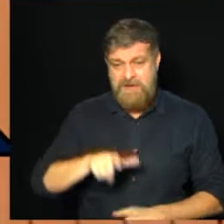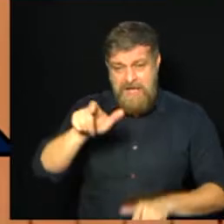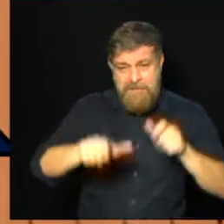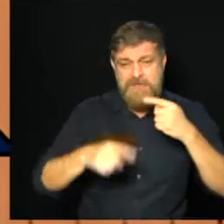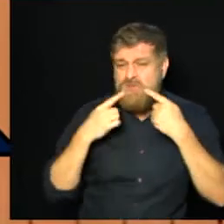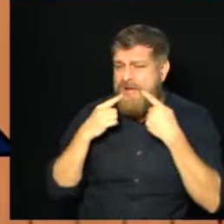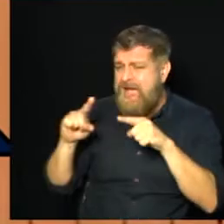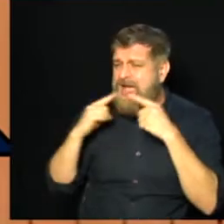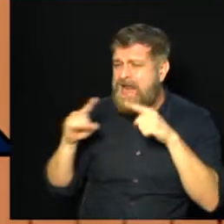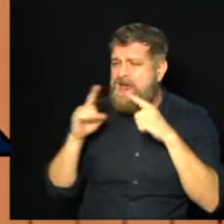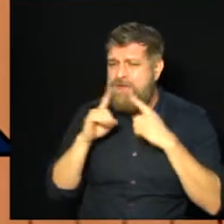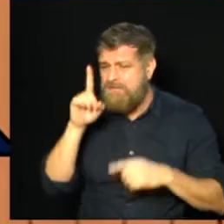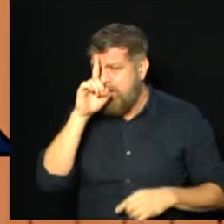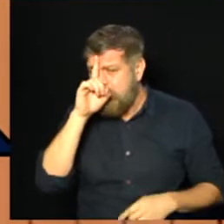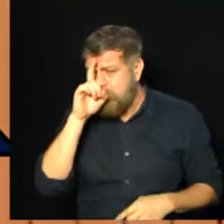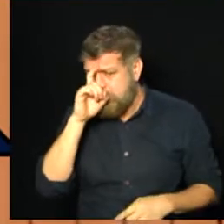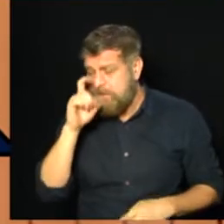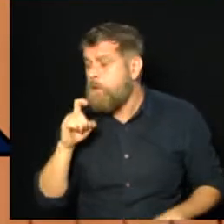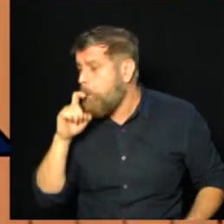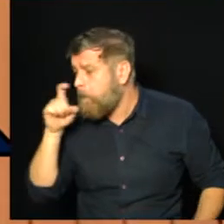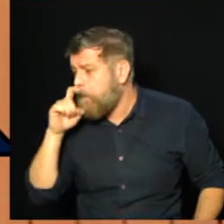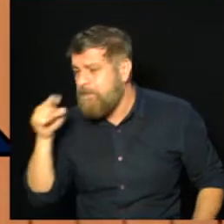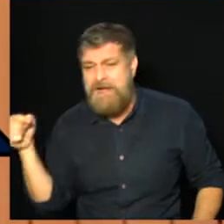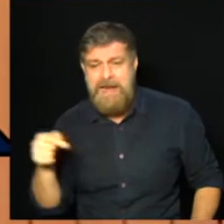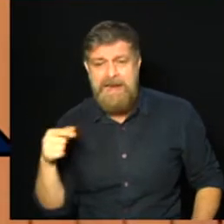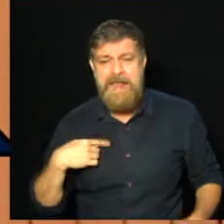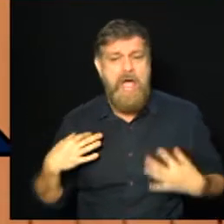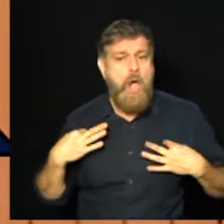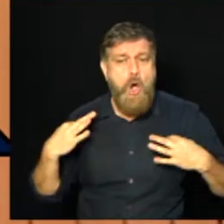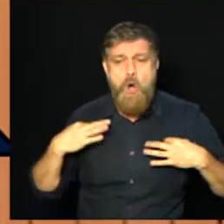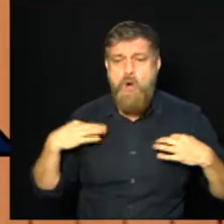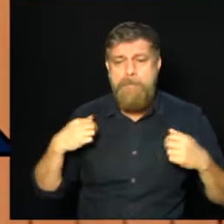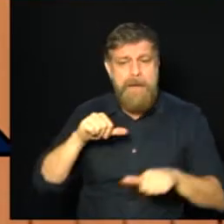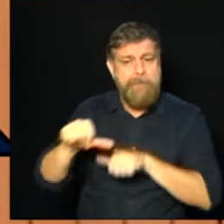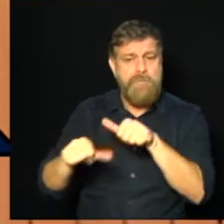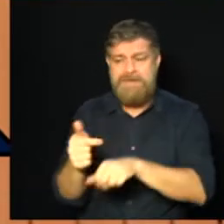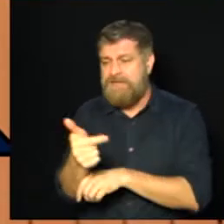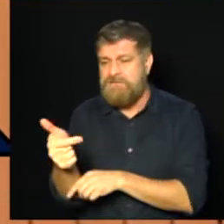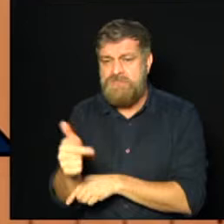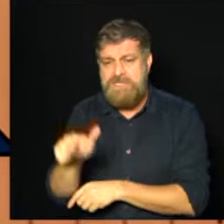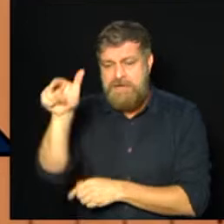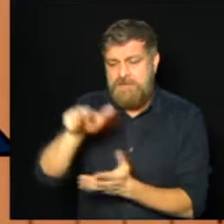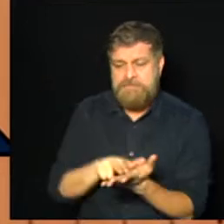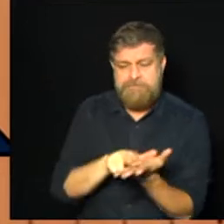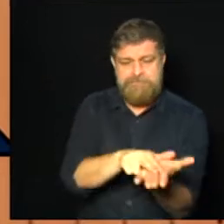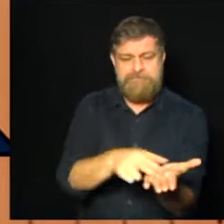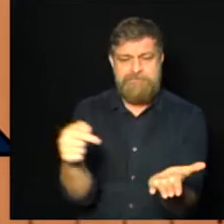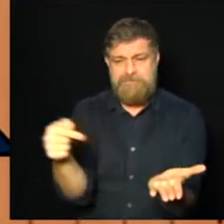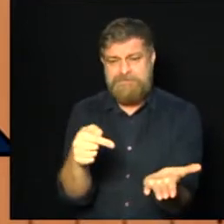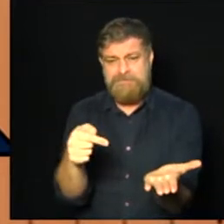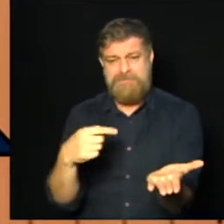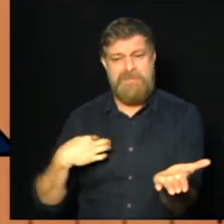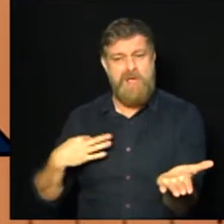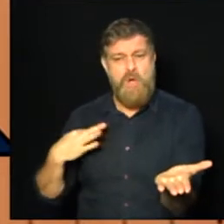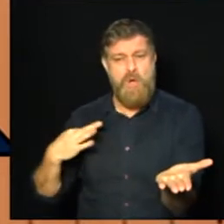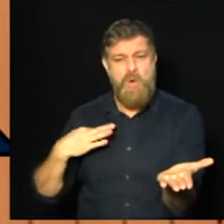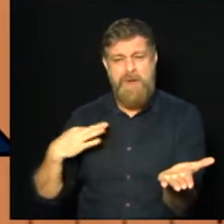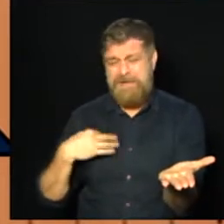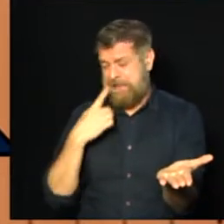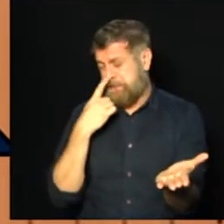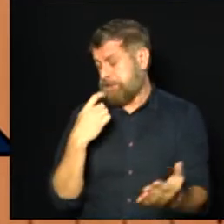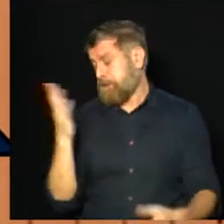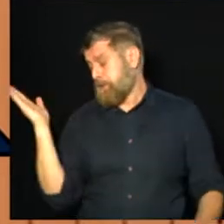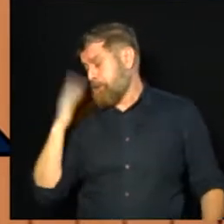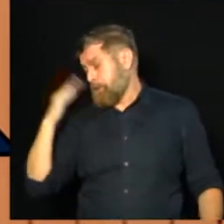no hospital, por exemplo, que não havia troca de roupa, que ia visitar os familiares que estavam internados e as pessoas estavam fedidas